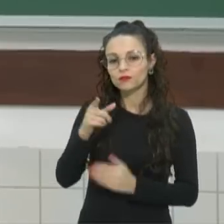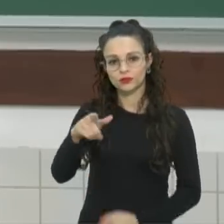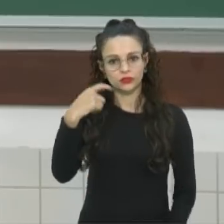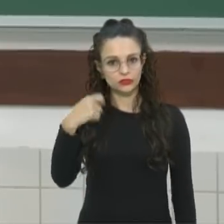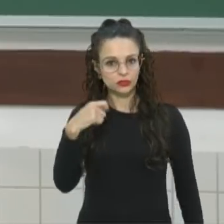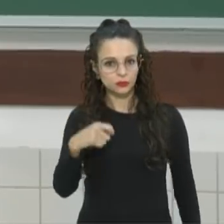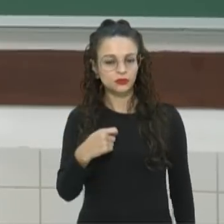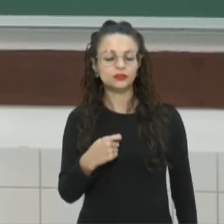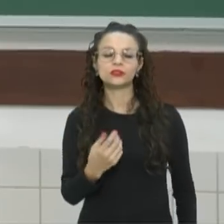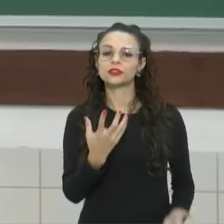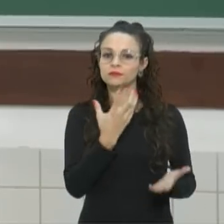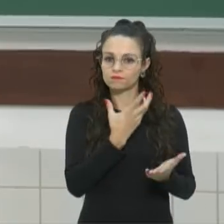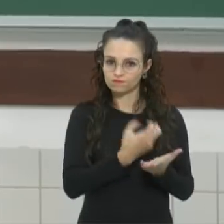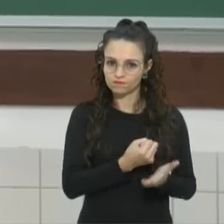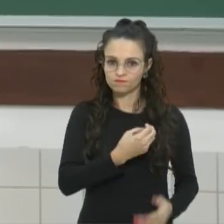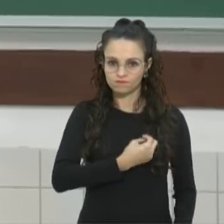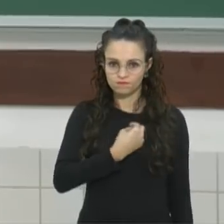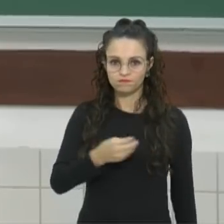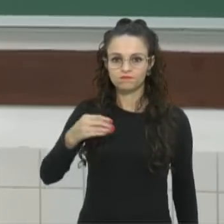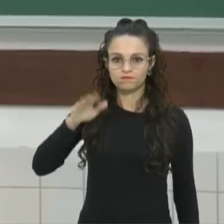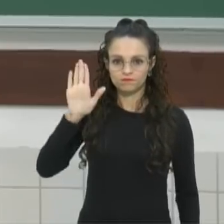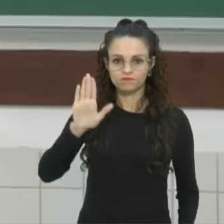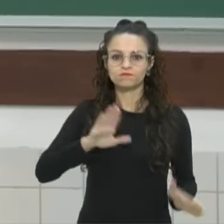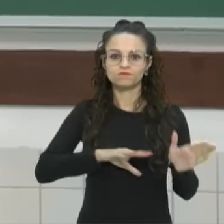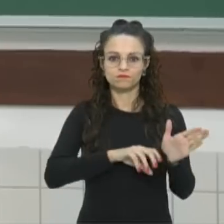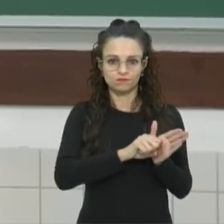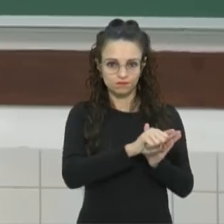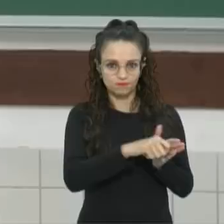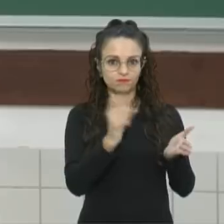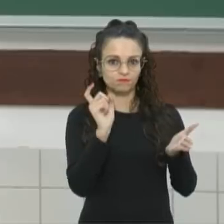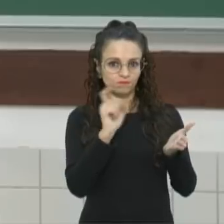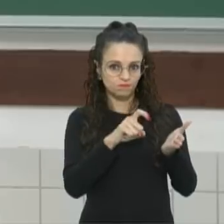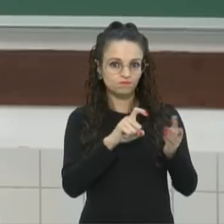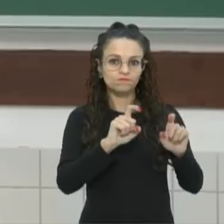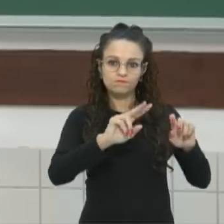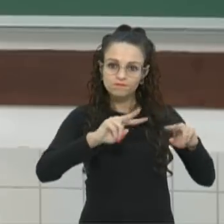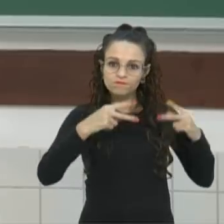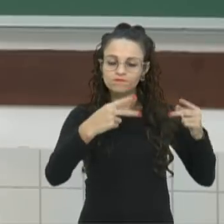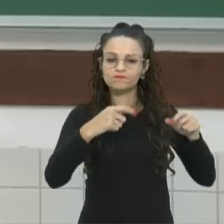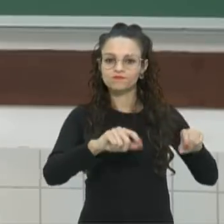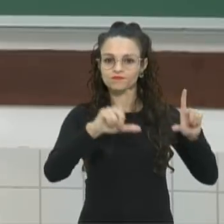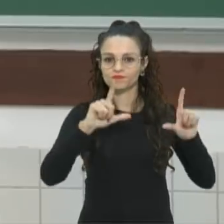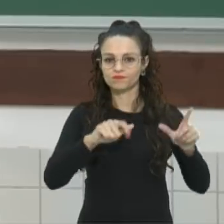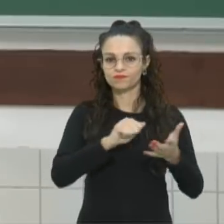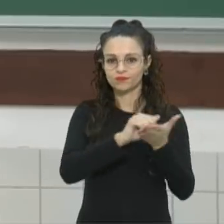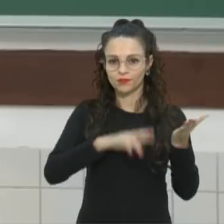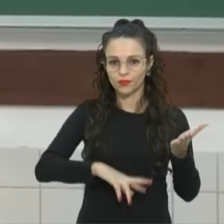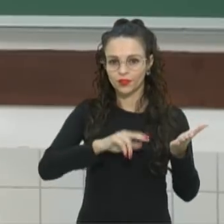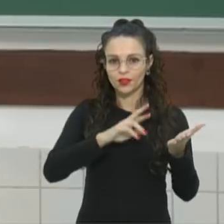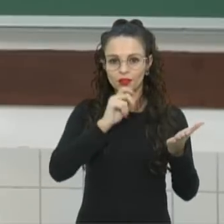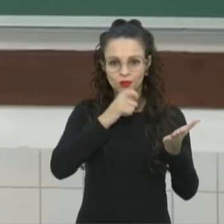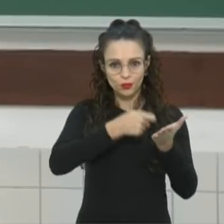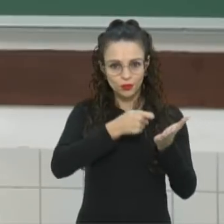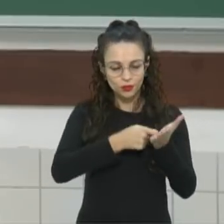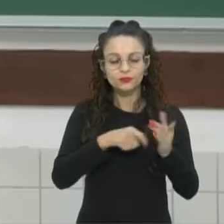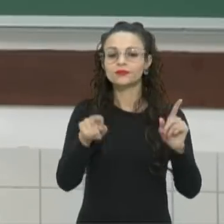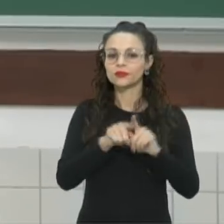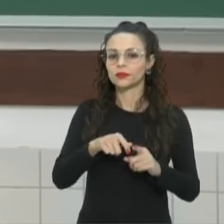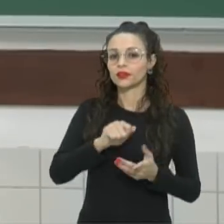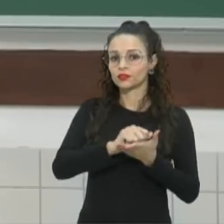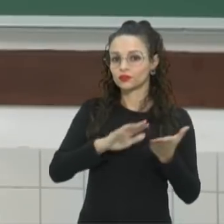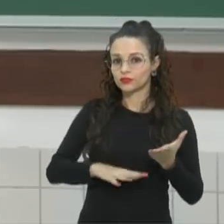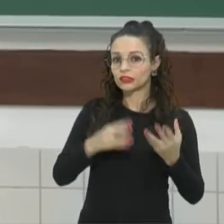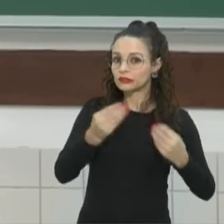registrar a vossa frequência no Google Classroom, clicar lá na atividade obrigatória. E quem tem atividade impressa, não deixe de entregar